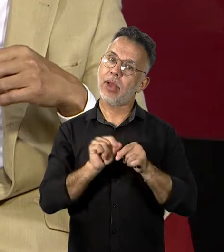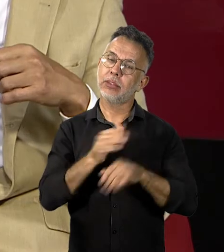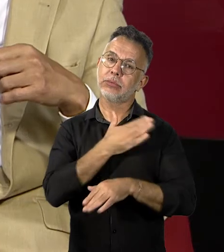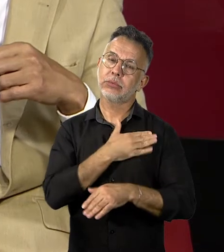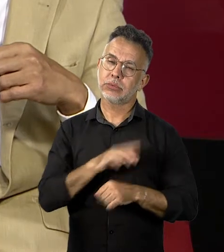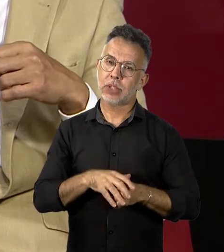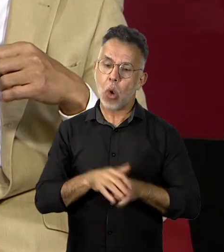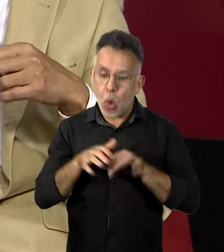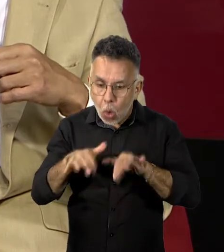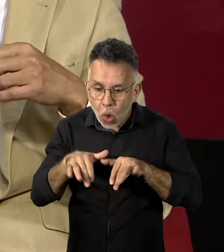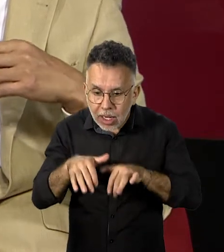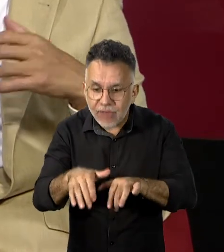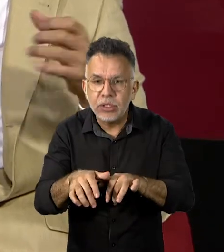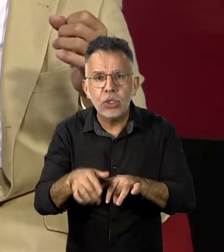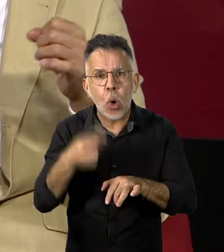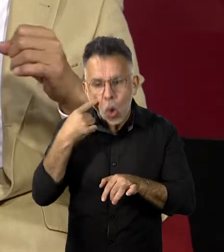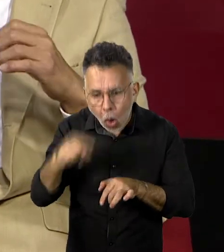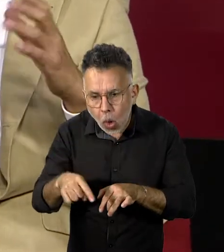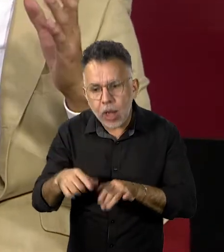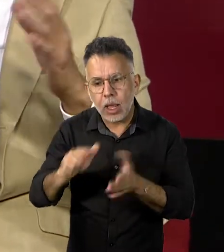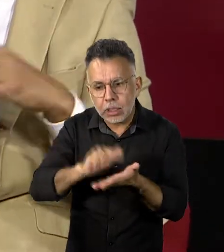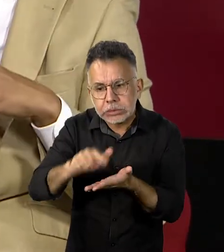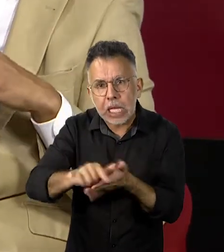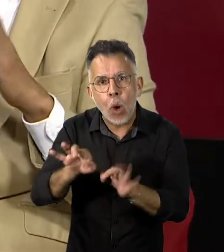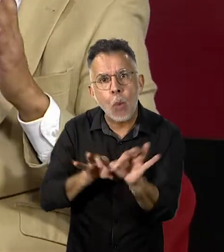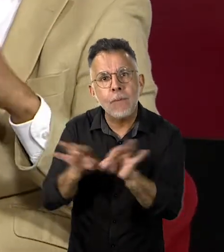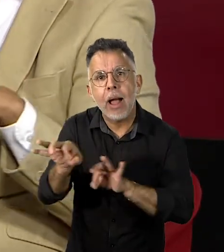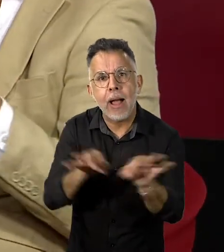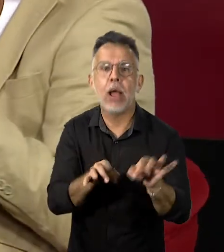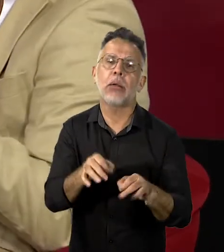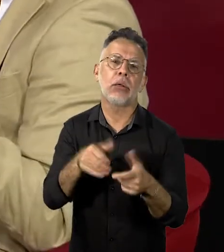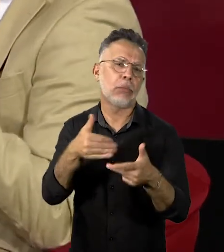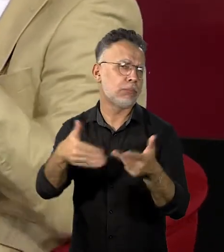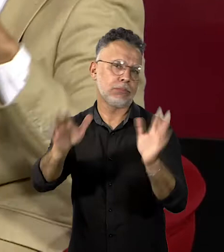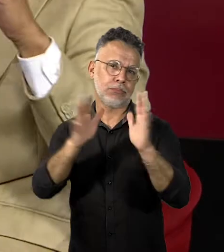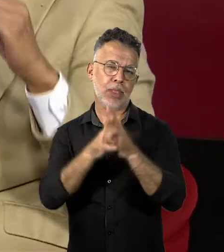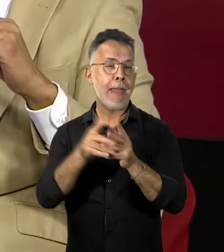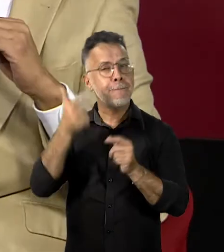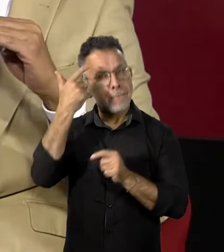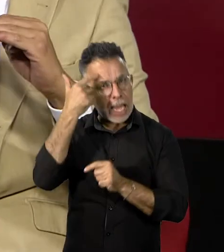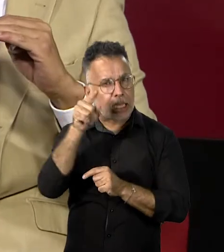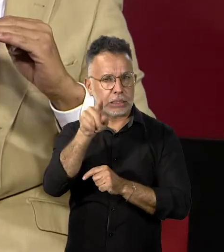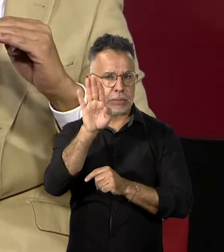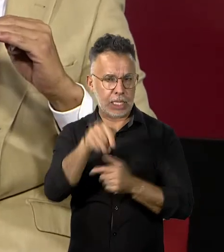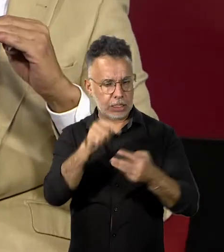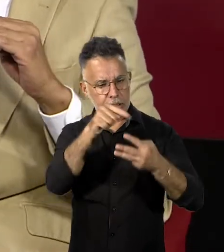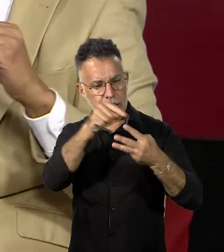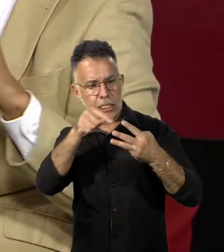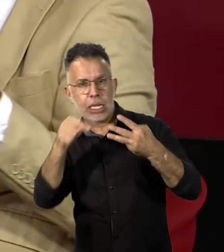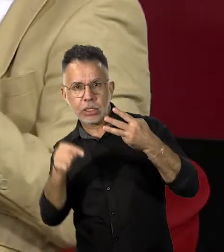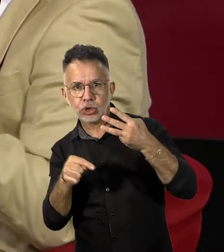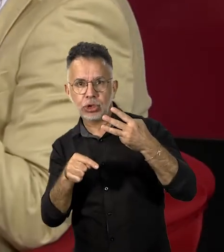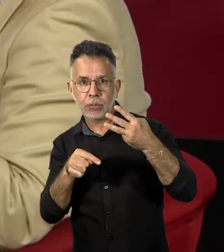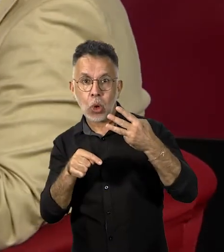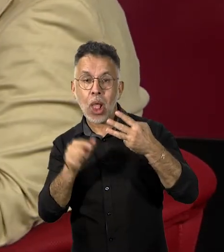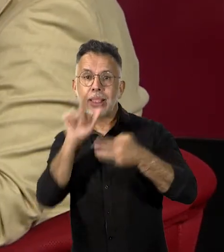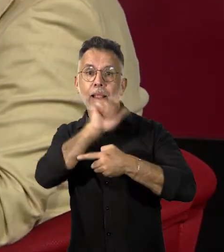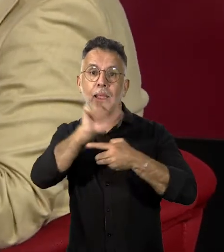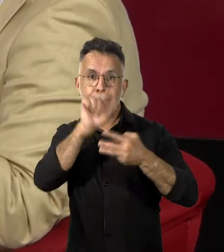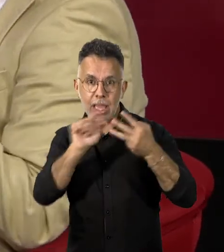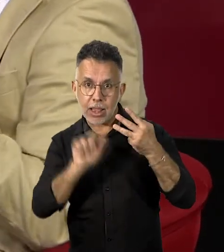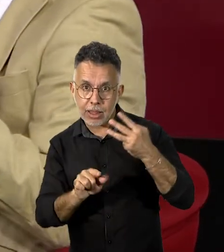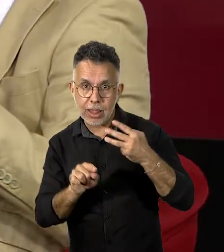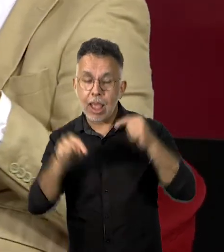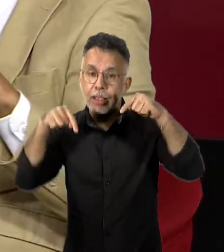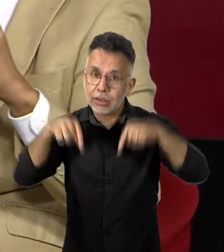Então, olha a gavetinha, de quanto em quanto tempo eu vou arrumar, por aí vai. Então, pensem bem nesses três tipos de